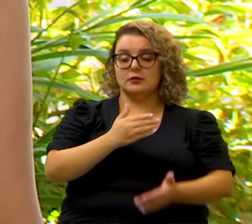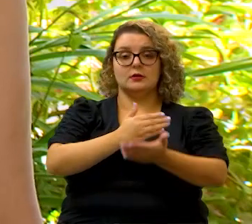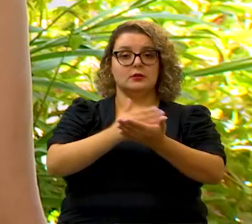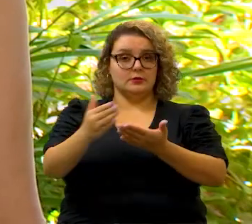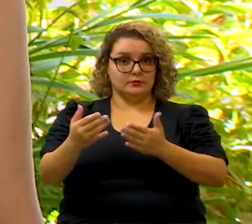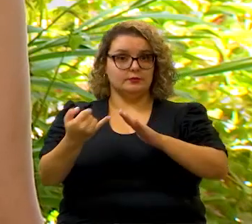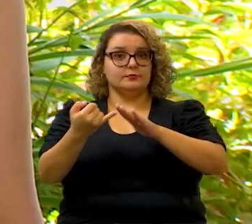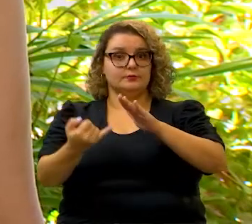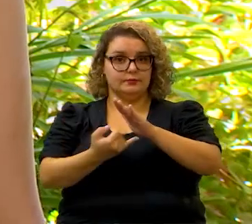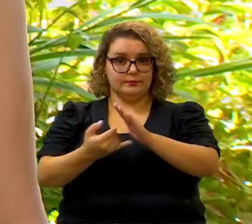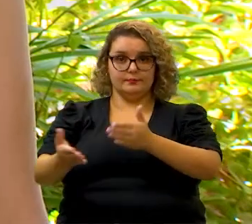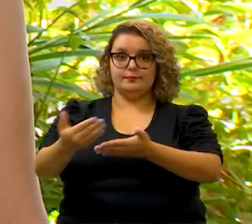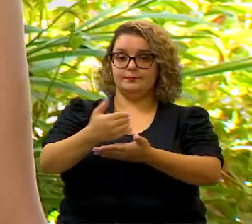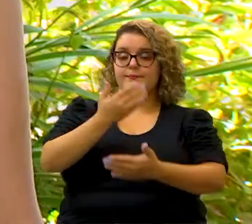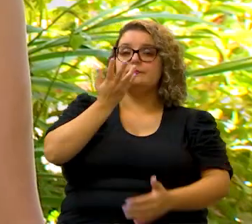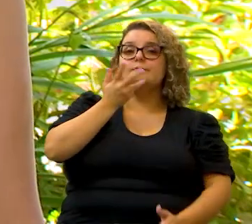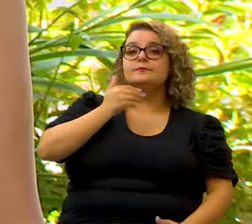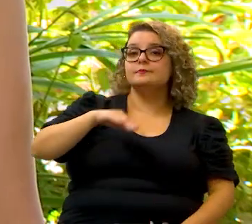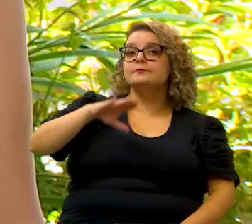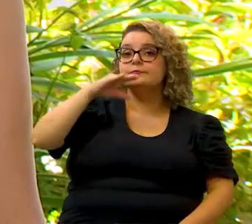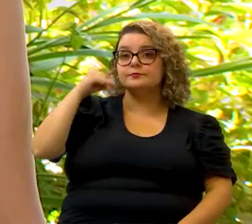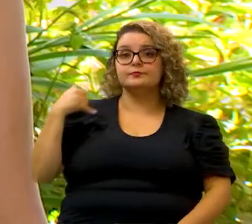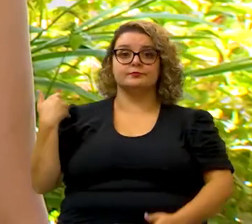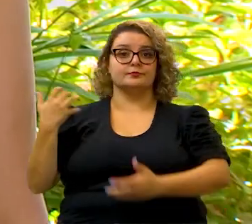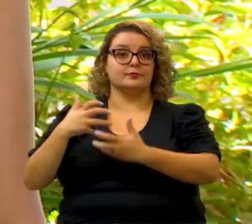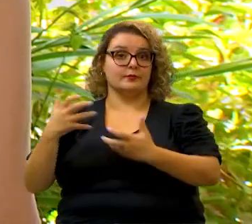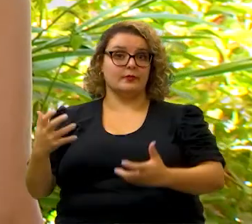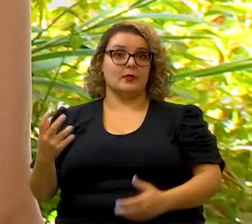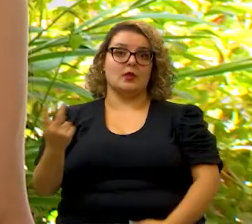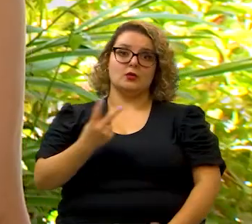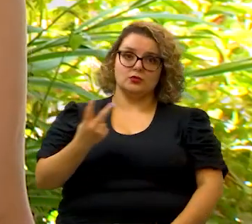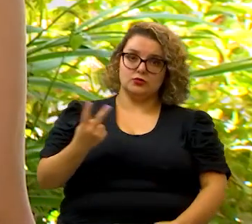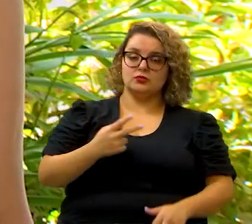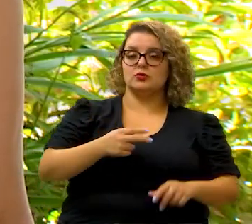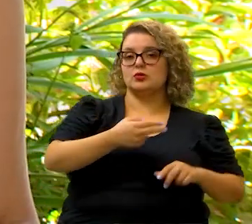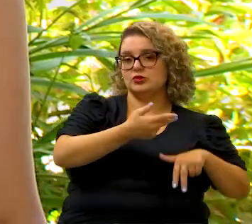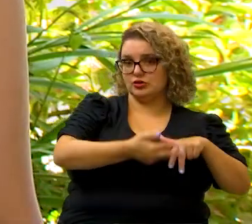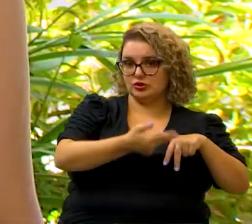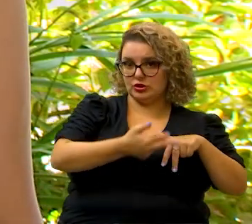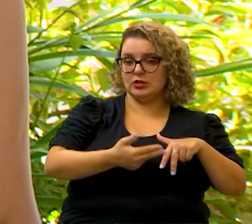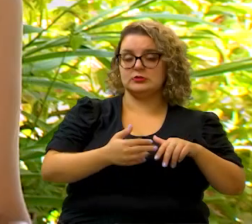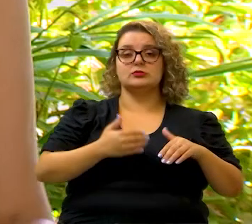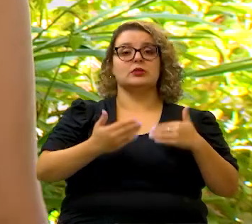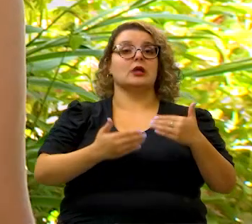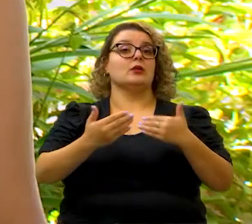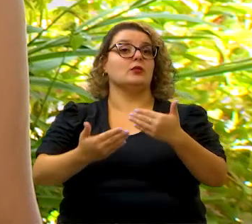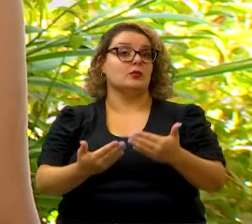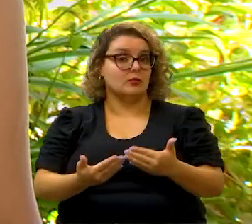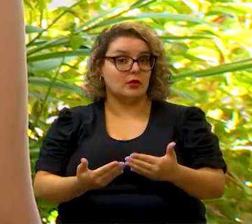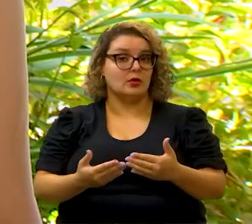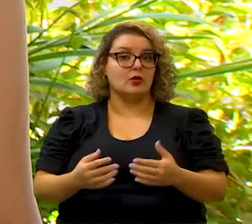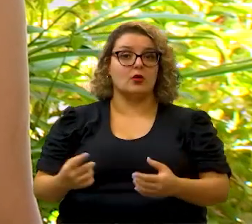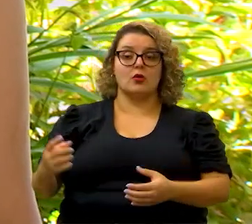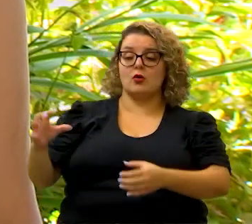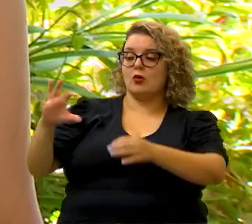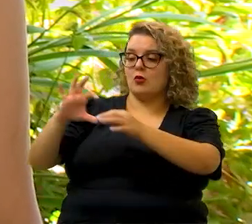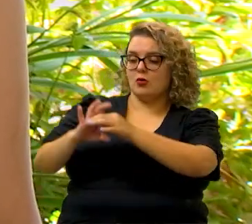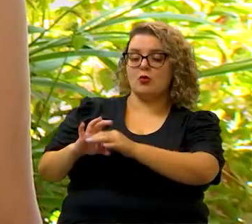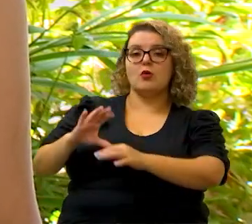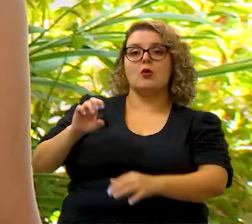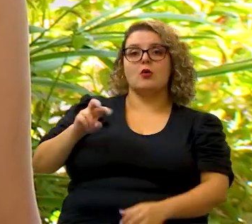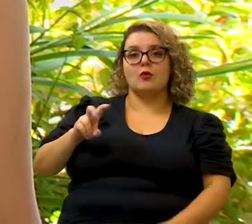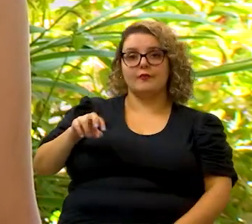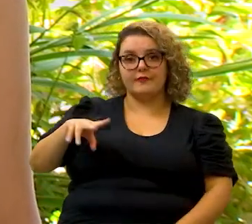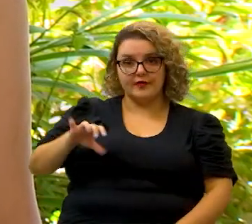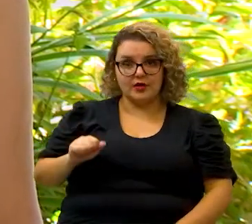início, essa instituição acolheu crianças, adolescentes e idosos de ambos sexos. Com o passar do tempo, a gente firmou convênio com a